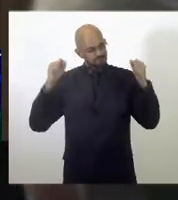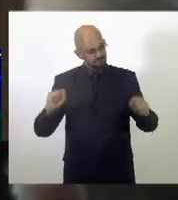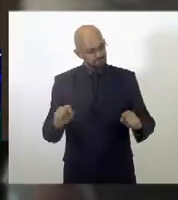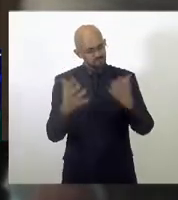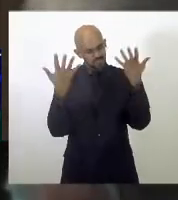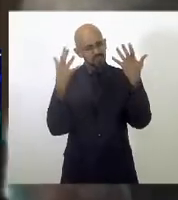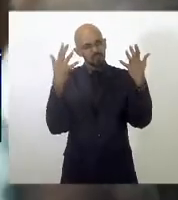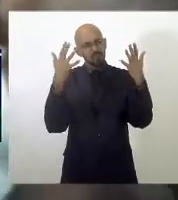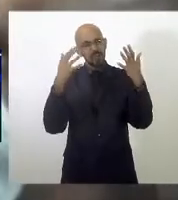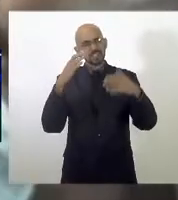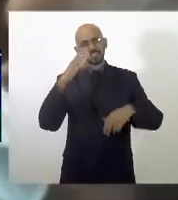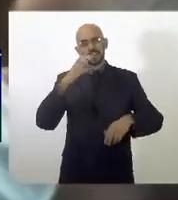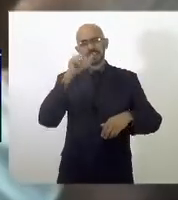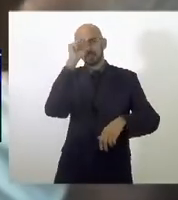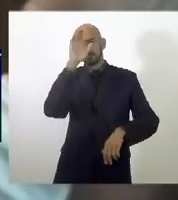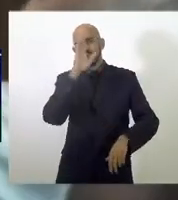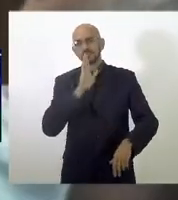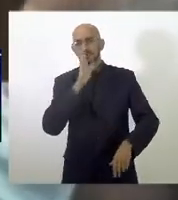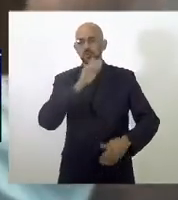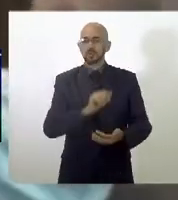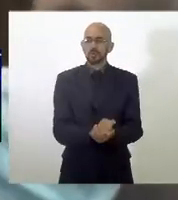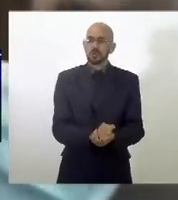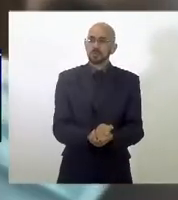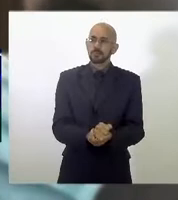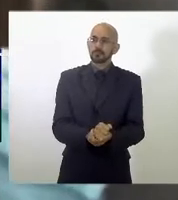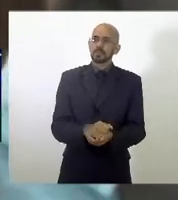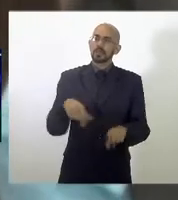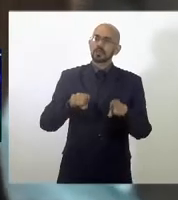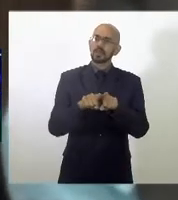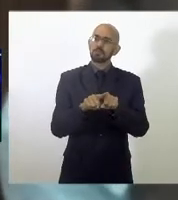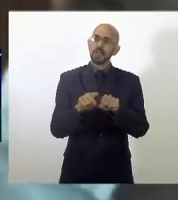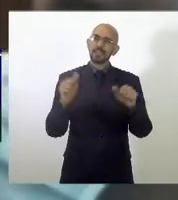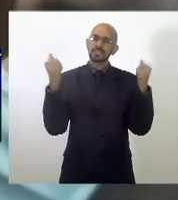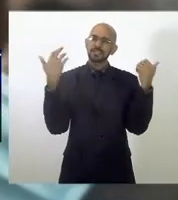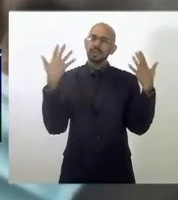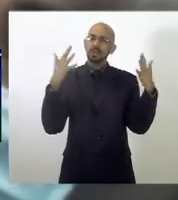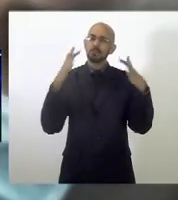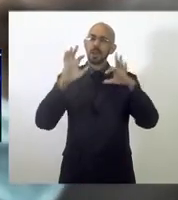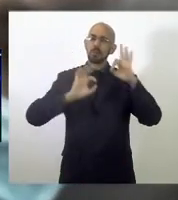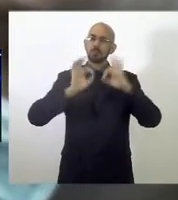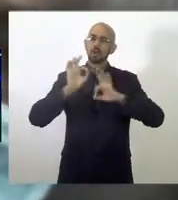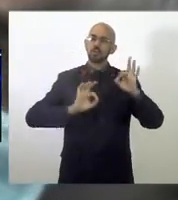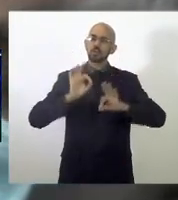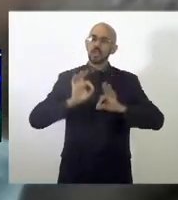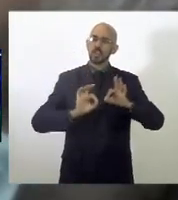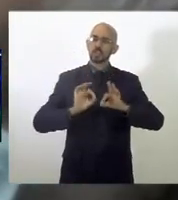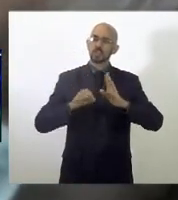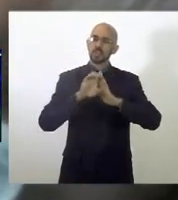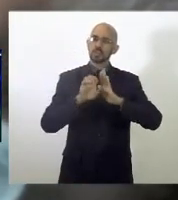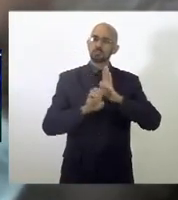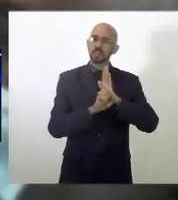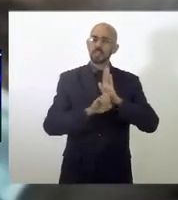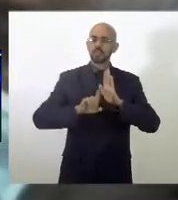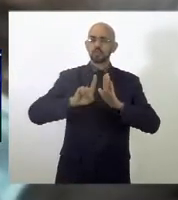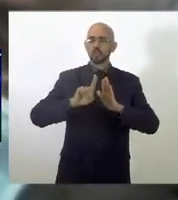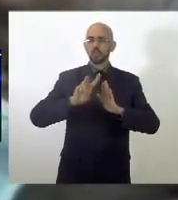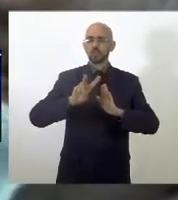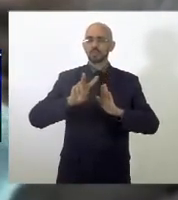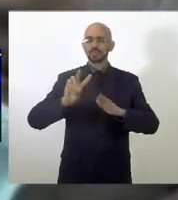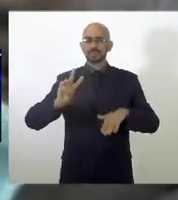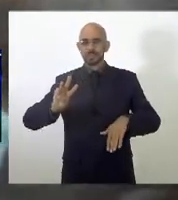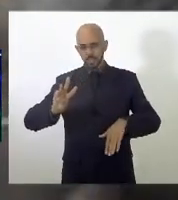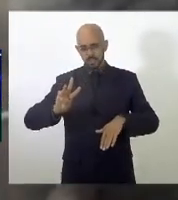brasileira. Bom, celebrar aí ao projeto. As emendas de número 1, 2 e